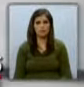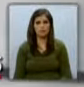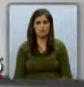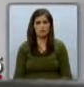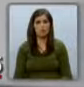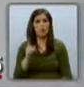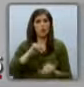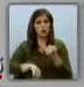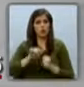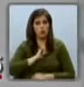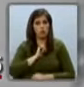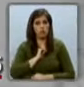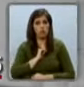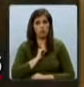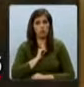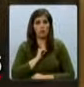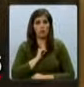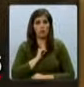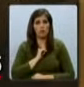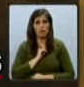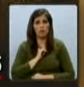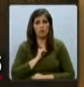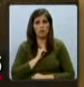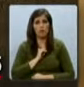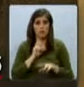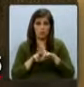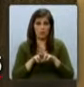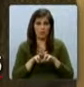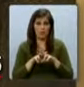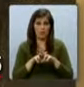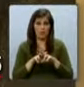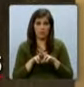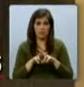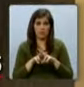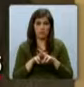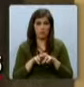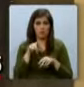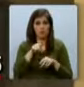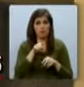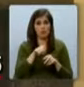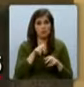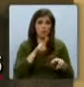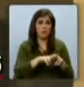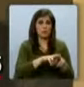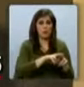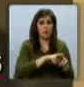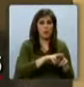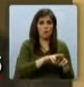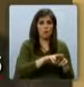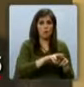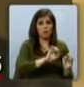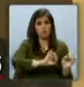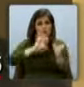meu tio foi um militante, foi preso e da prisão foi levado para os